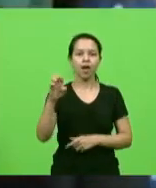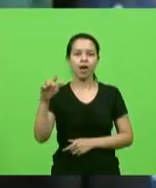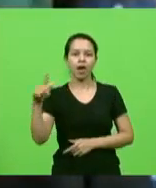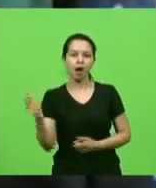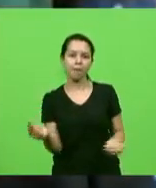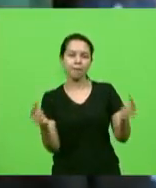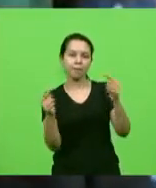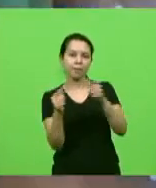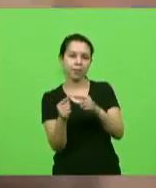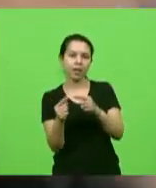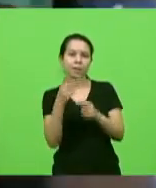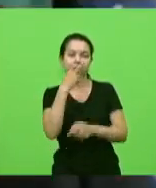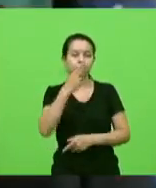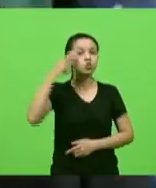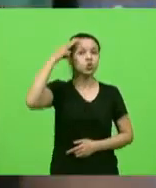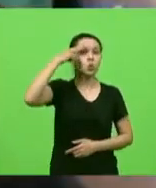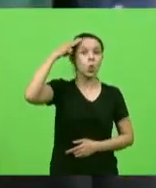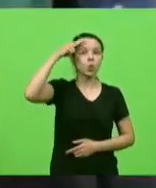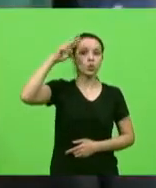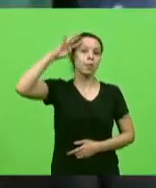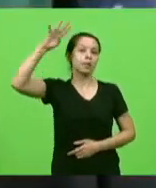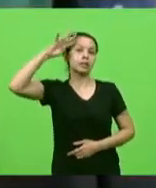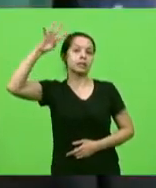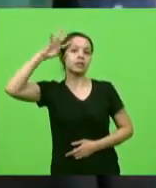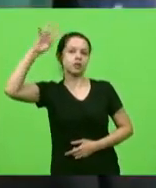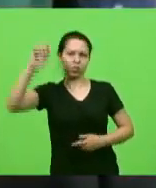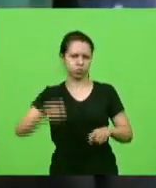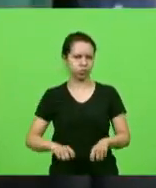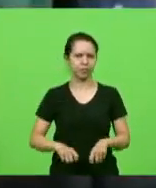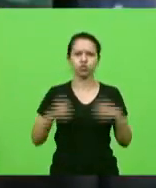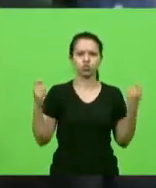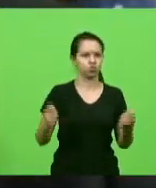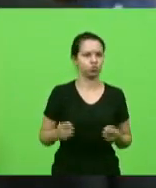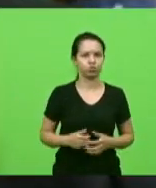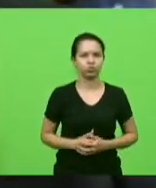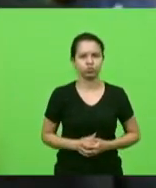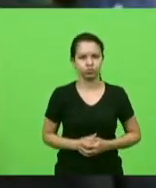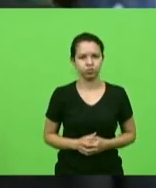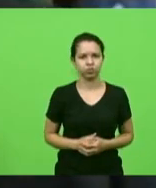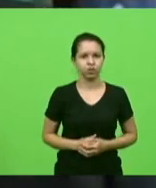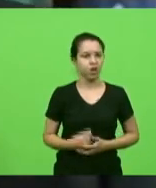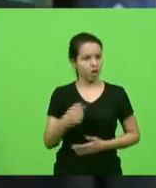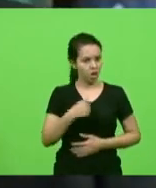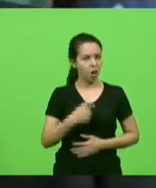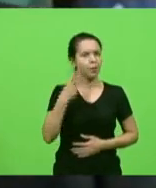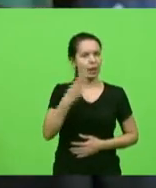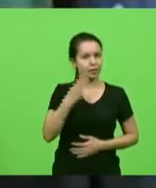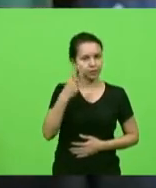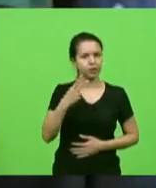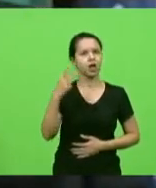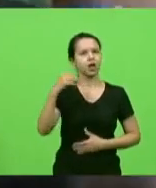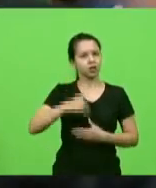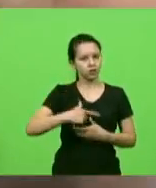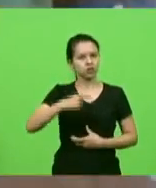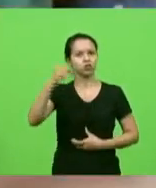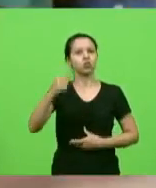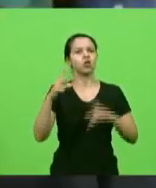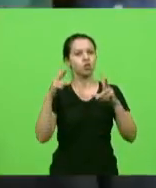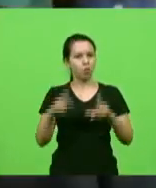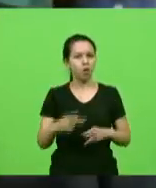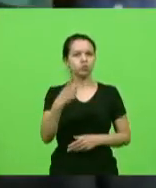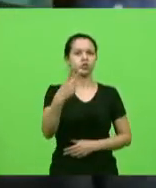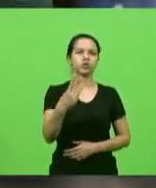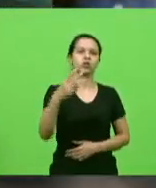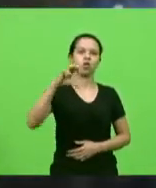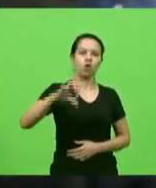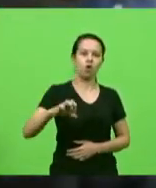pertence ao domínio do sonho da imaginação do Absurdo como parlamentar legitimamente de lei assim como os